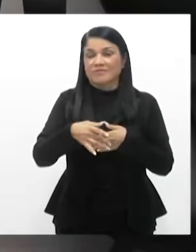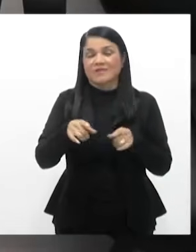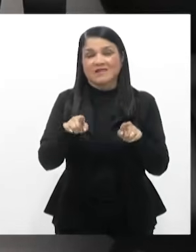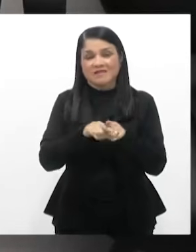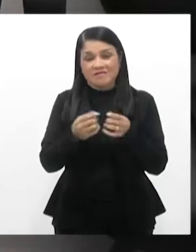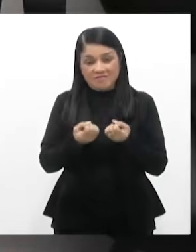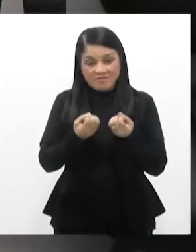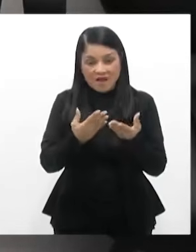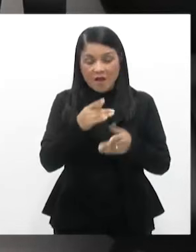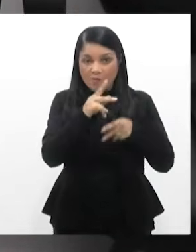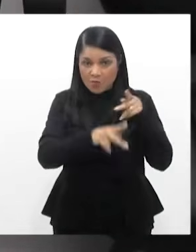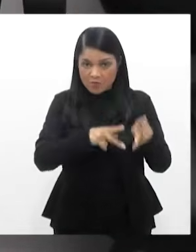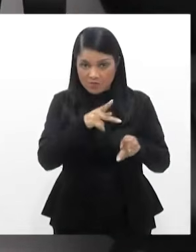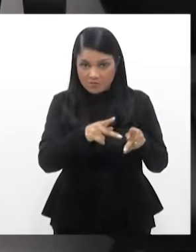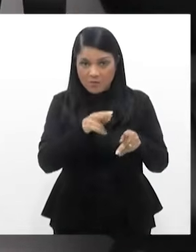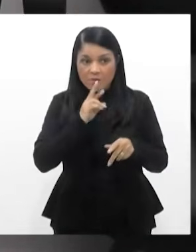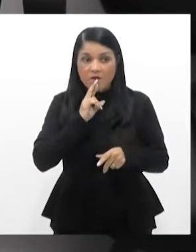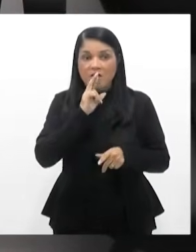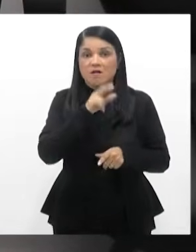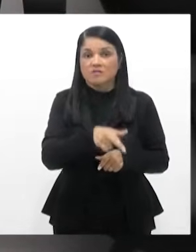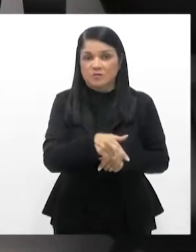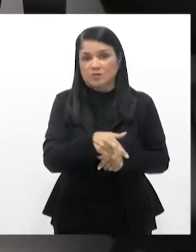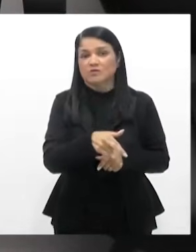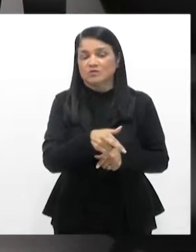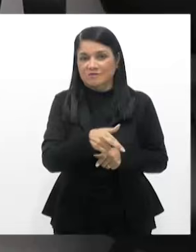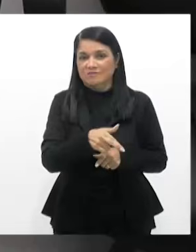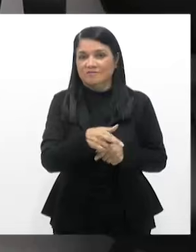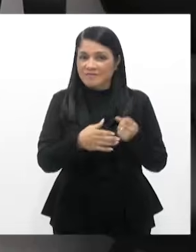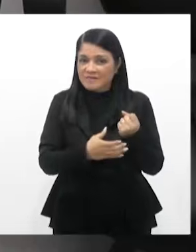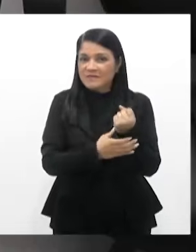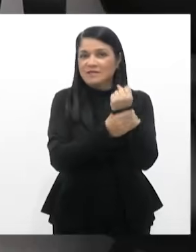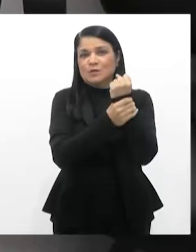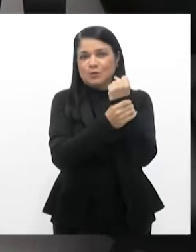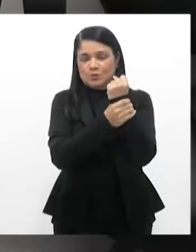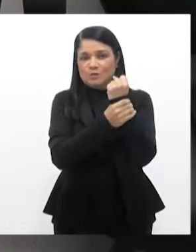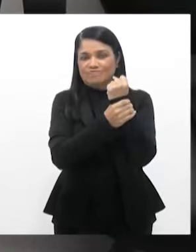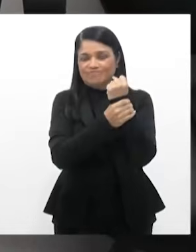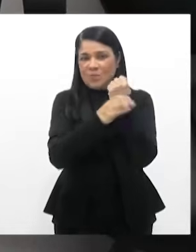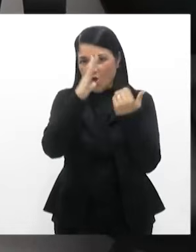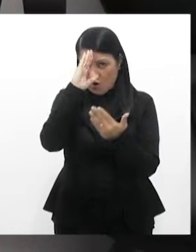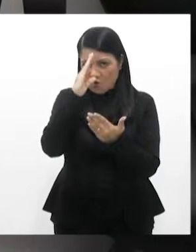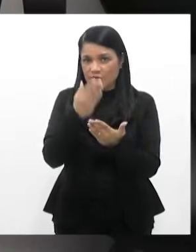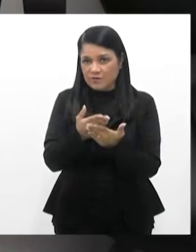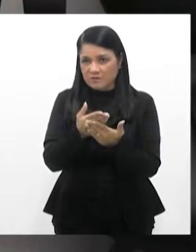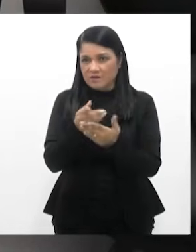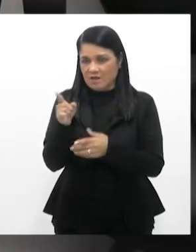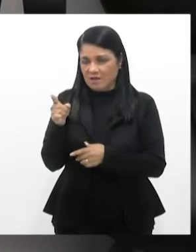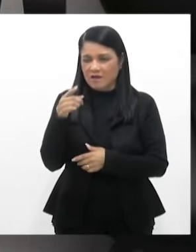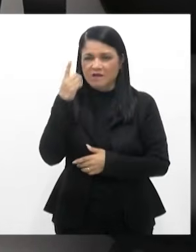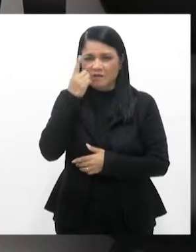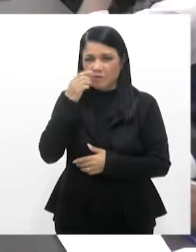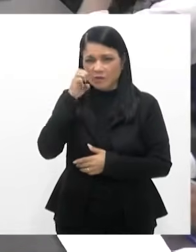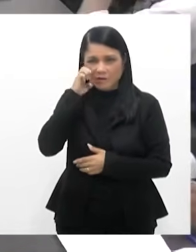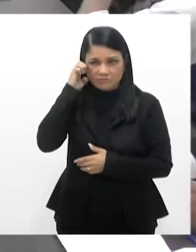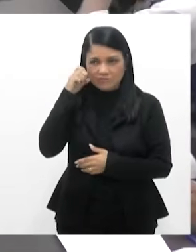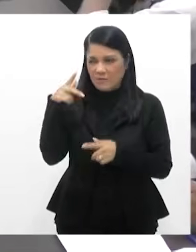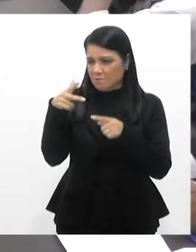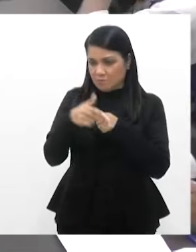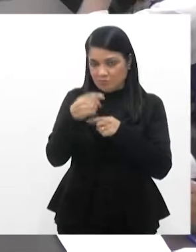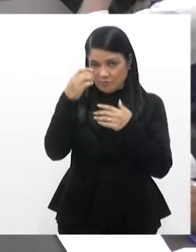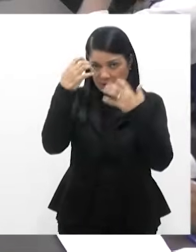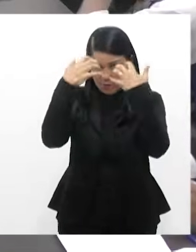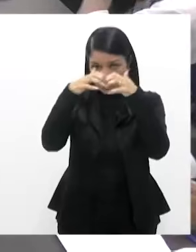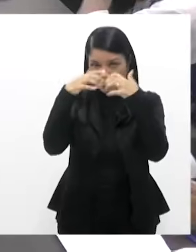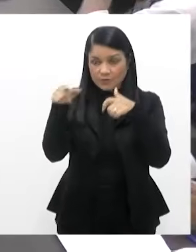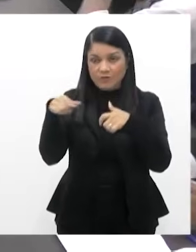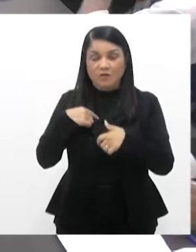à população fluminense a segurança, a confiança de que essa... Érica, sem querer interromper o raciocínio de Vossa Excelência, o